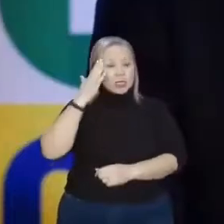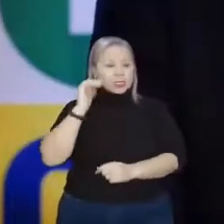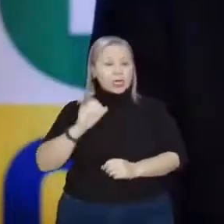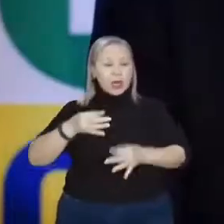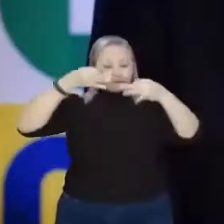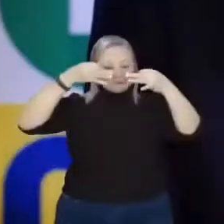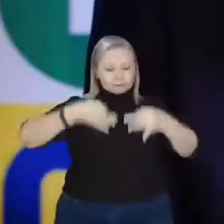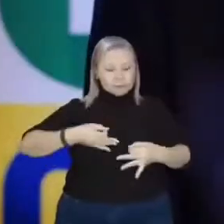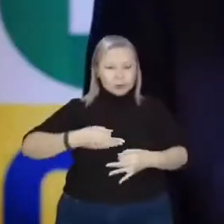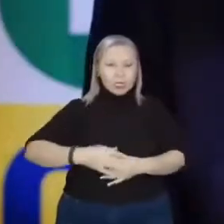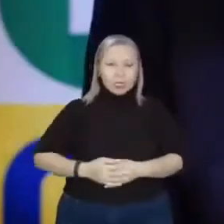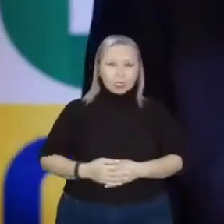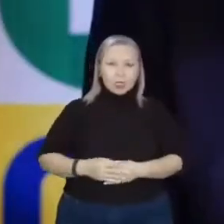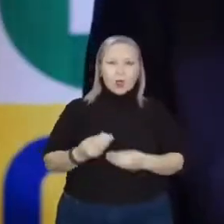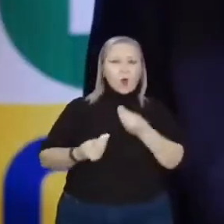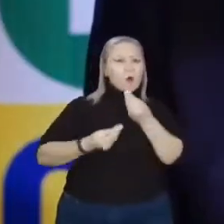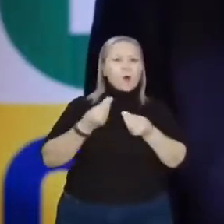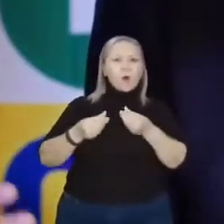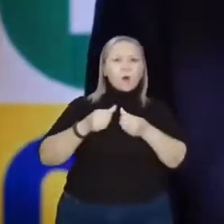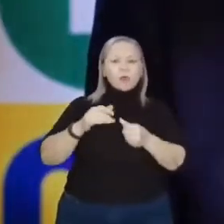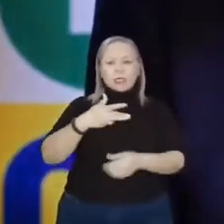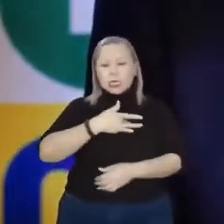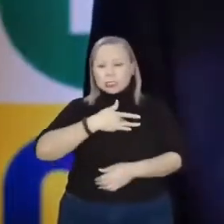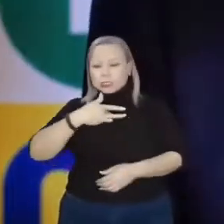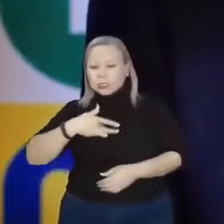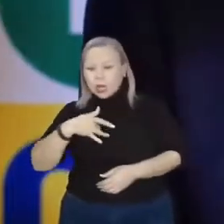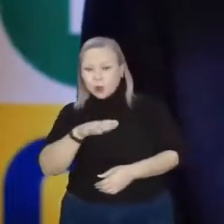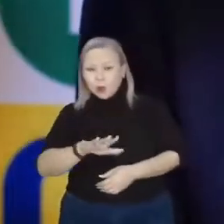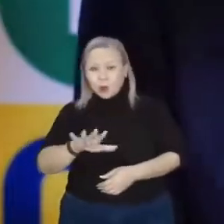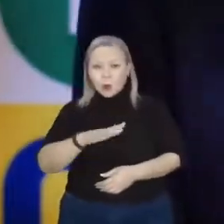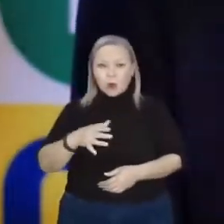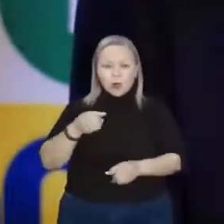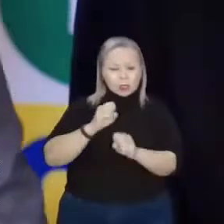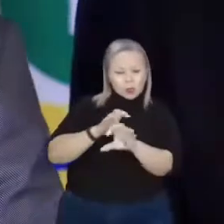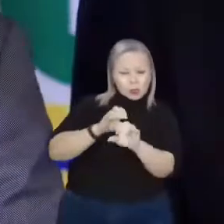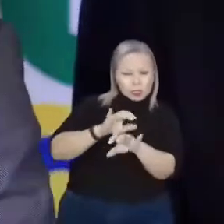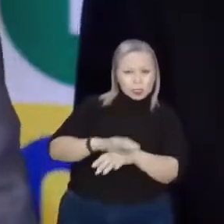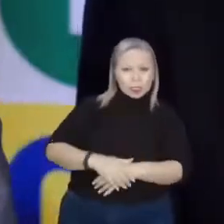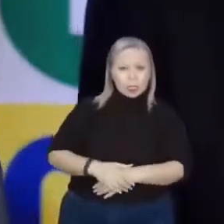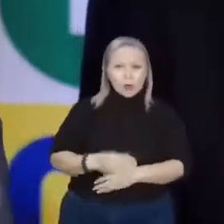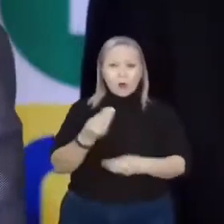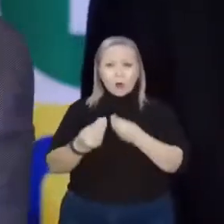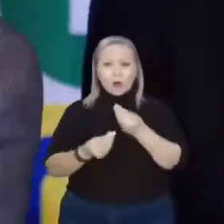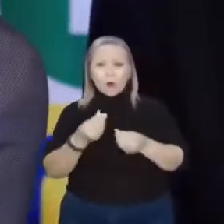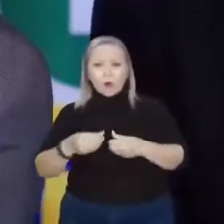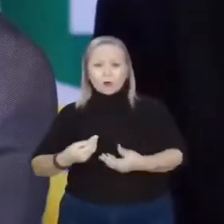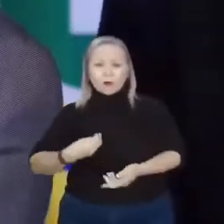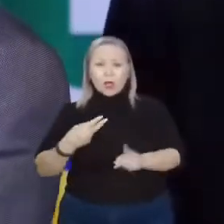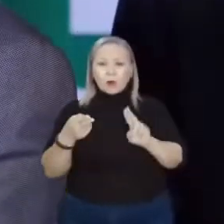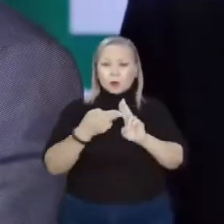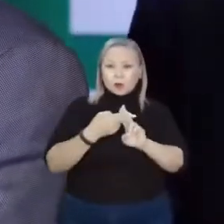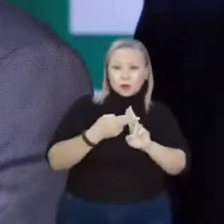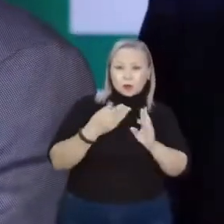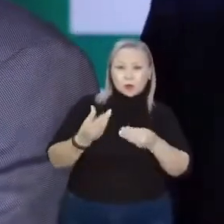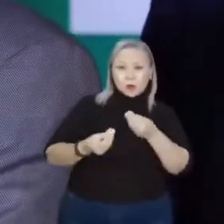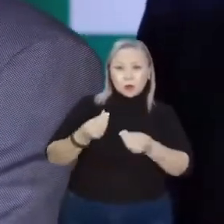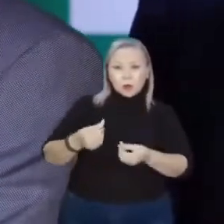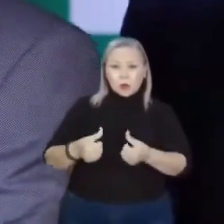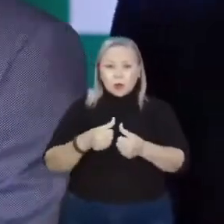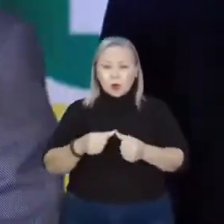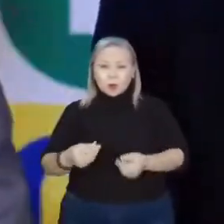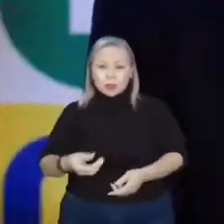corretamente como é que está a saúde, como é que está a educação, como é que está o SUS, como é que está a ciência e